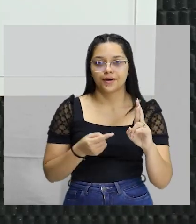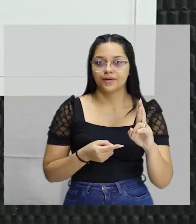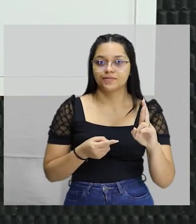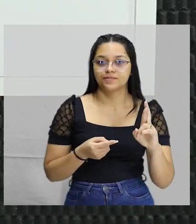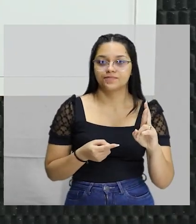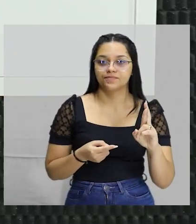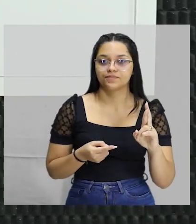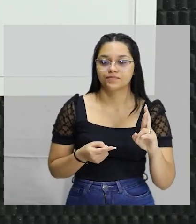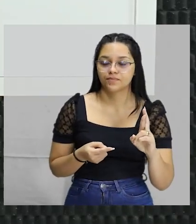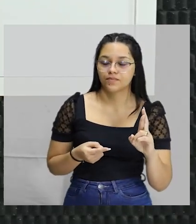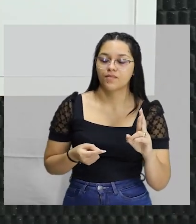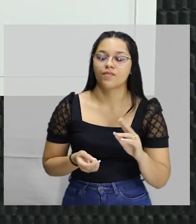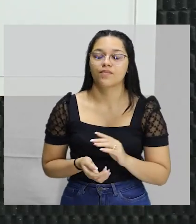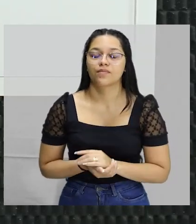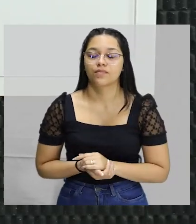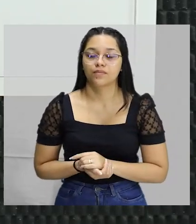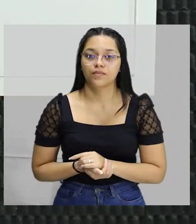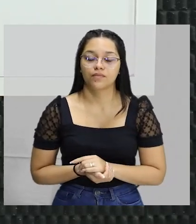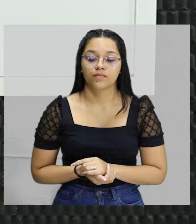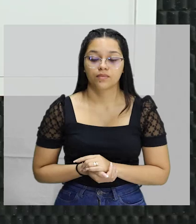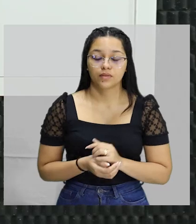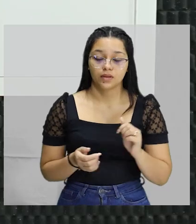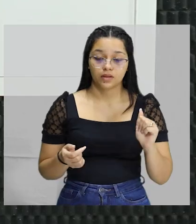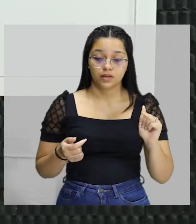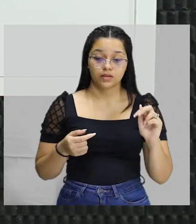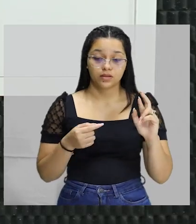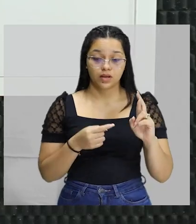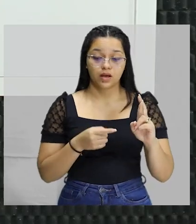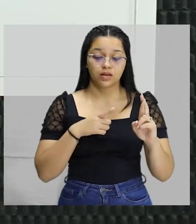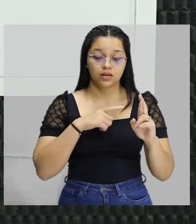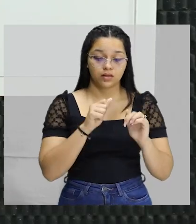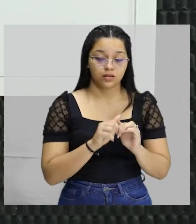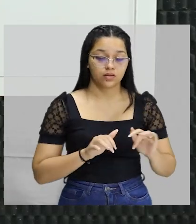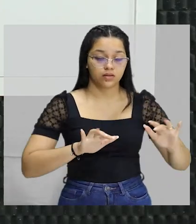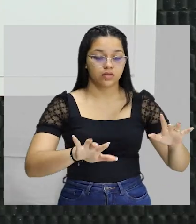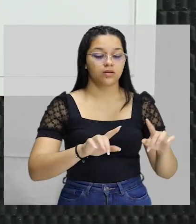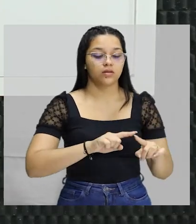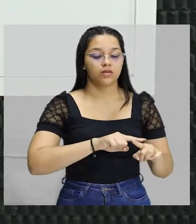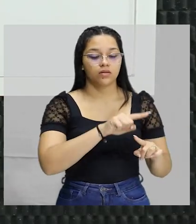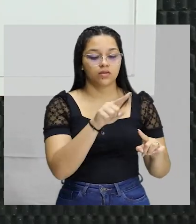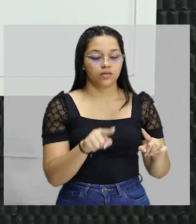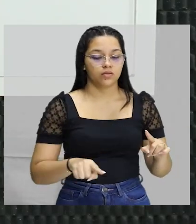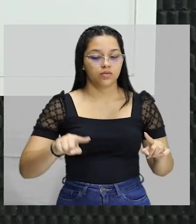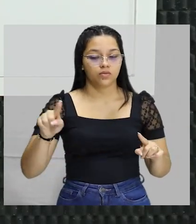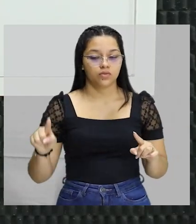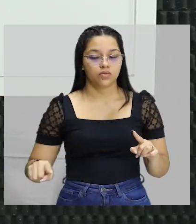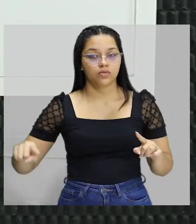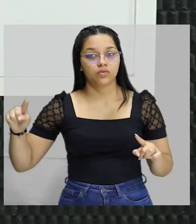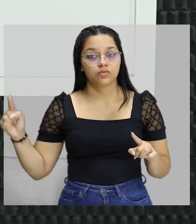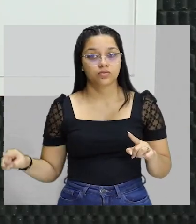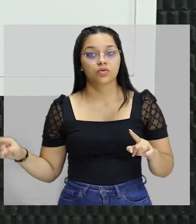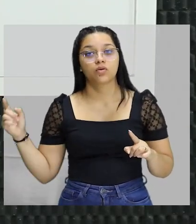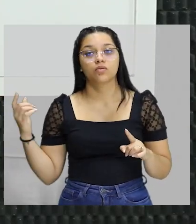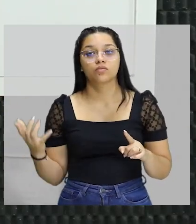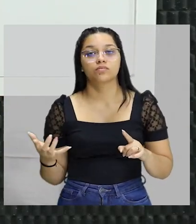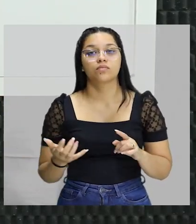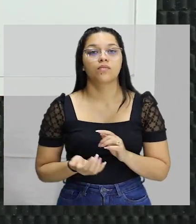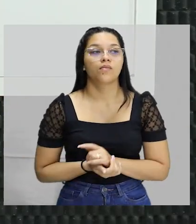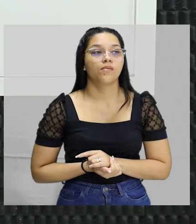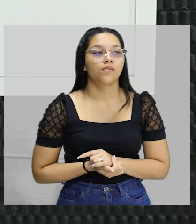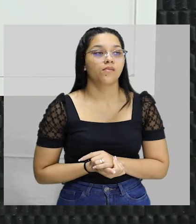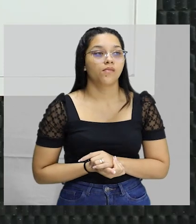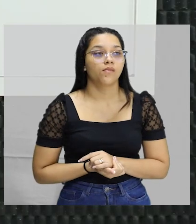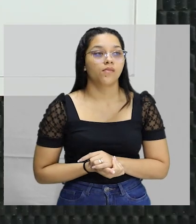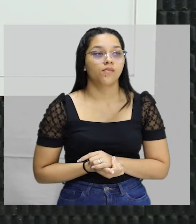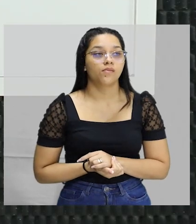meio ar, tá ok? Então neste meio ar nós vamos ter a propagação de uma onda, certo? Em que